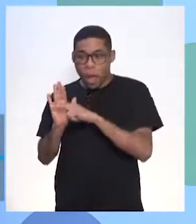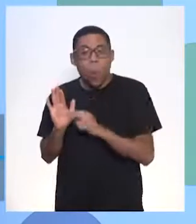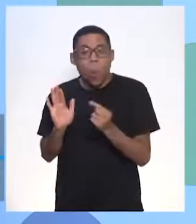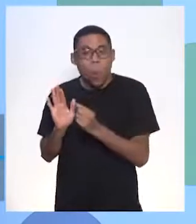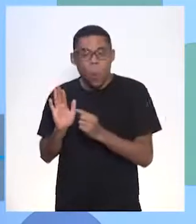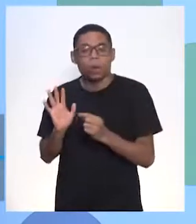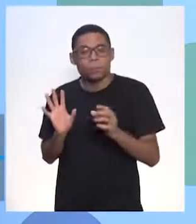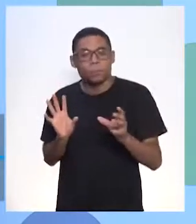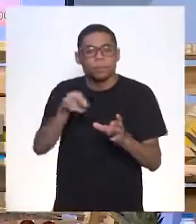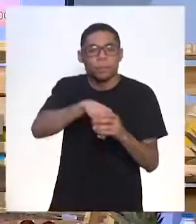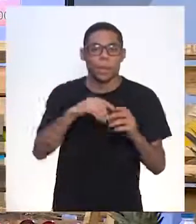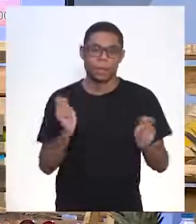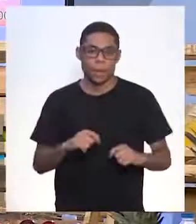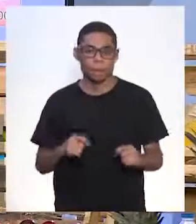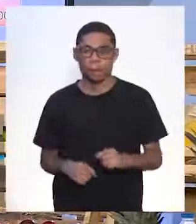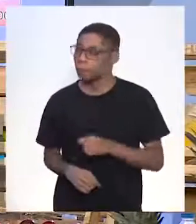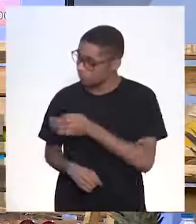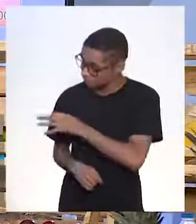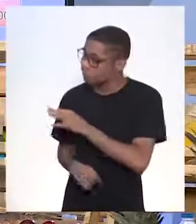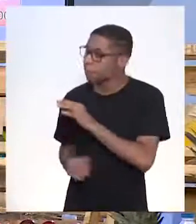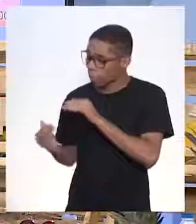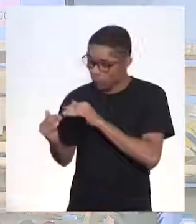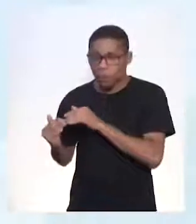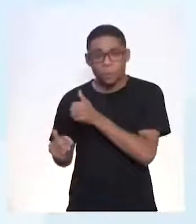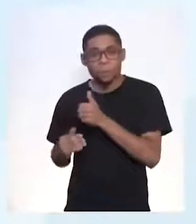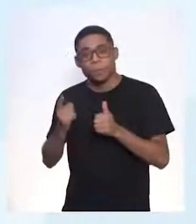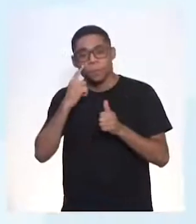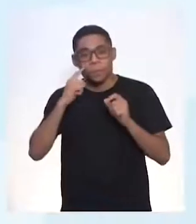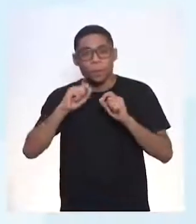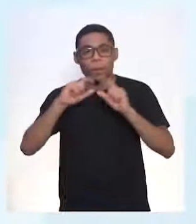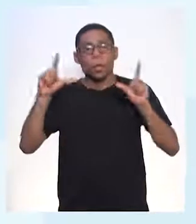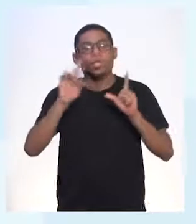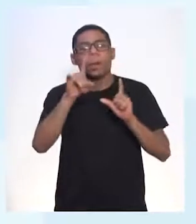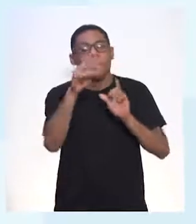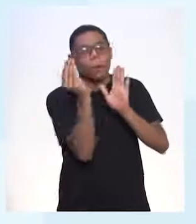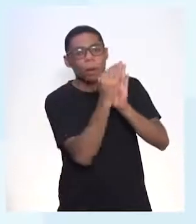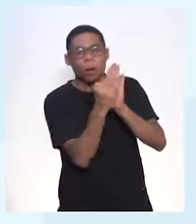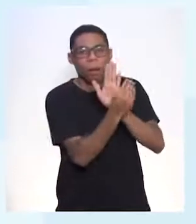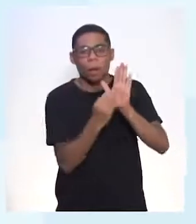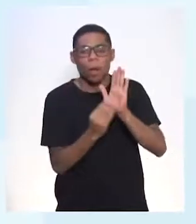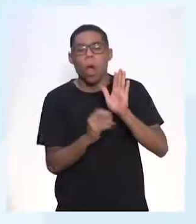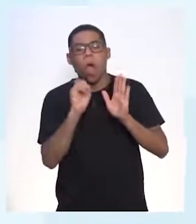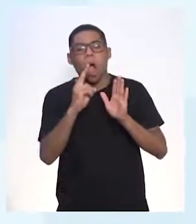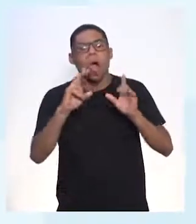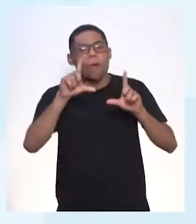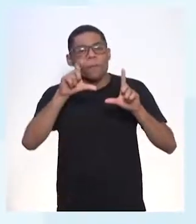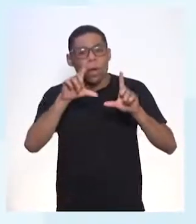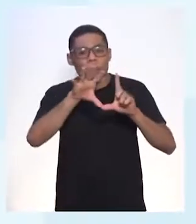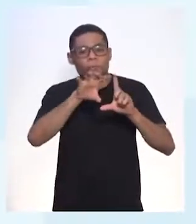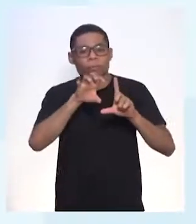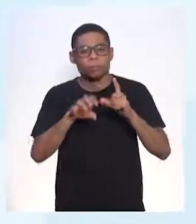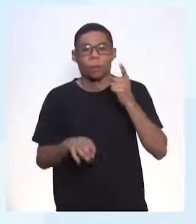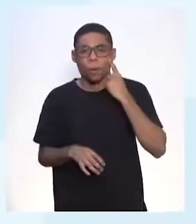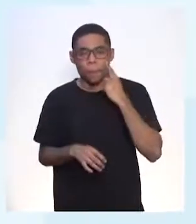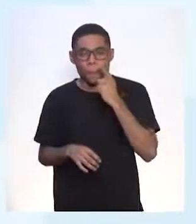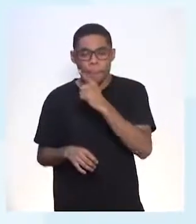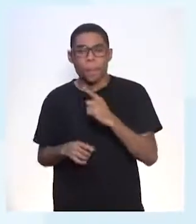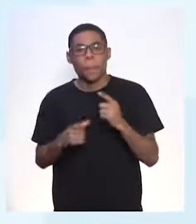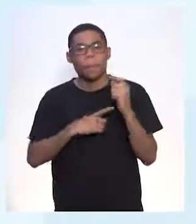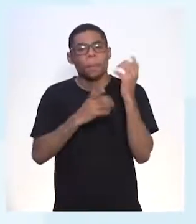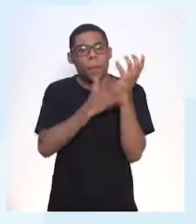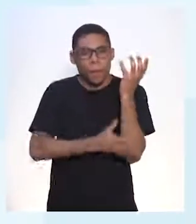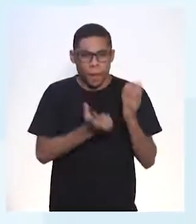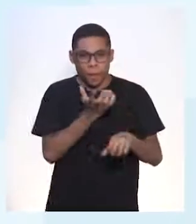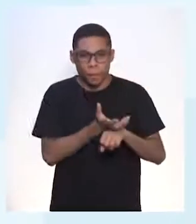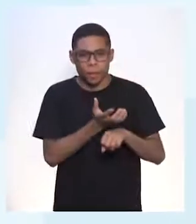Essa ideia mesmo. Então, eu vou deixar na telinha aí para vocês, só para anotar. Então, pode pôr na tela, quem quiser tirar o print, o abacaxi aí, no caso, vai ser